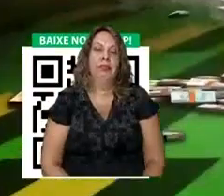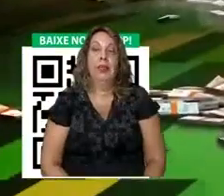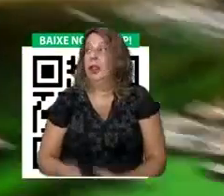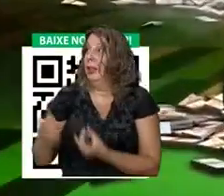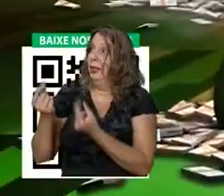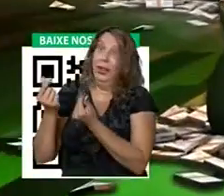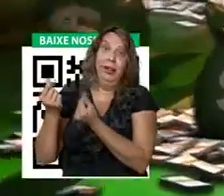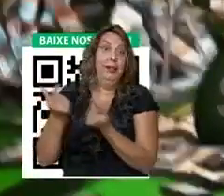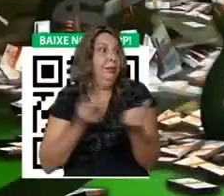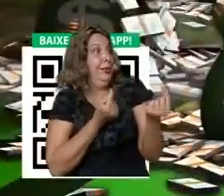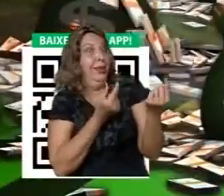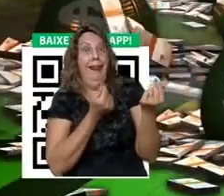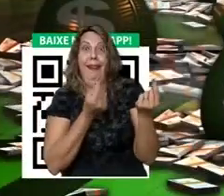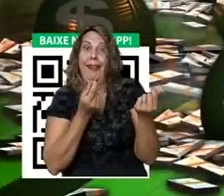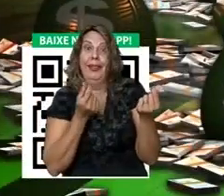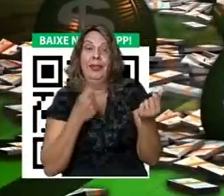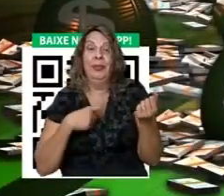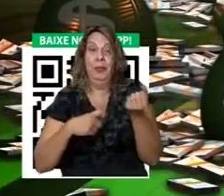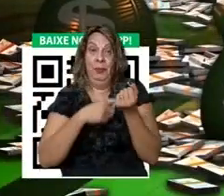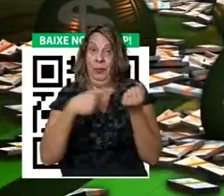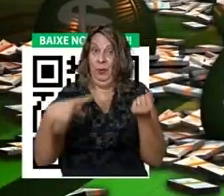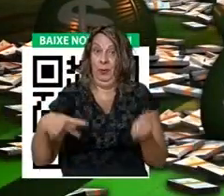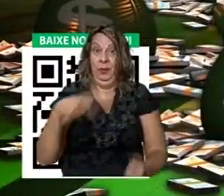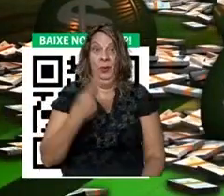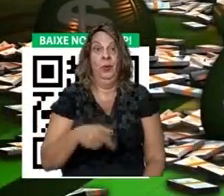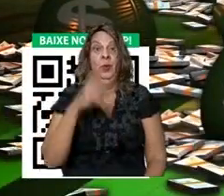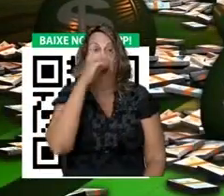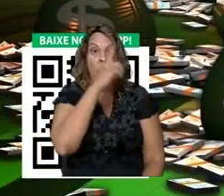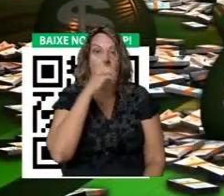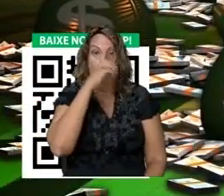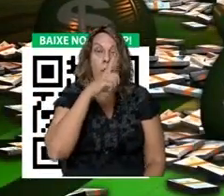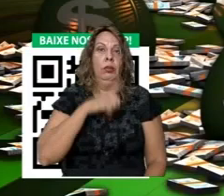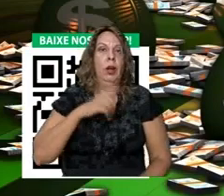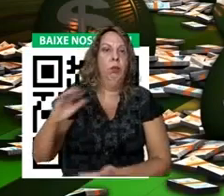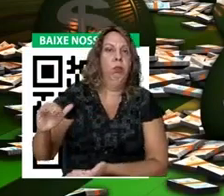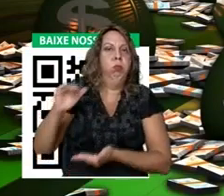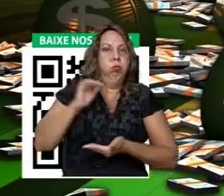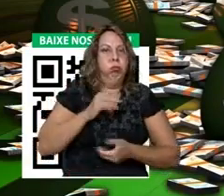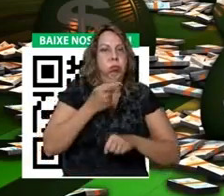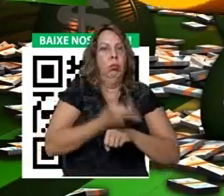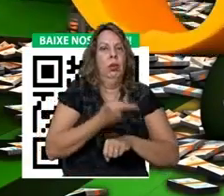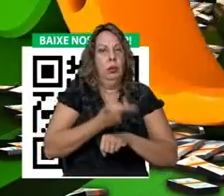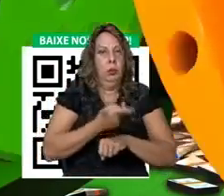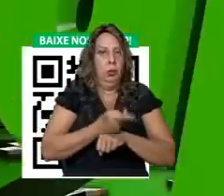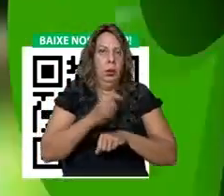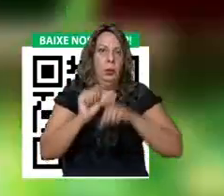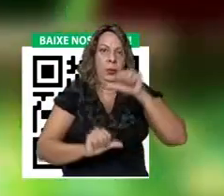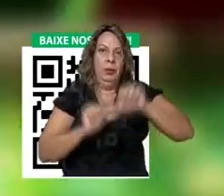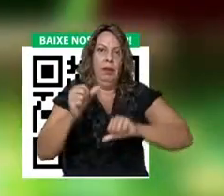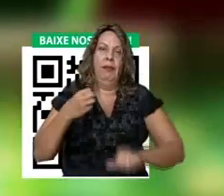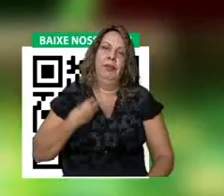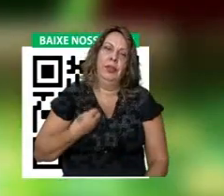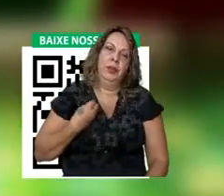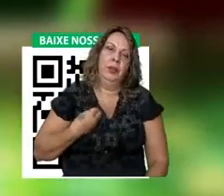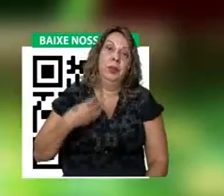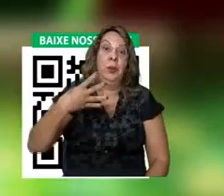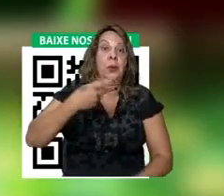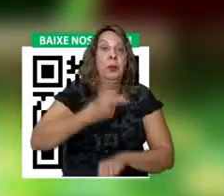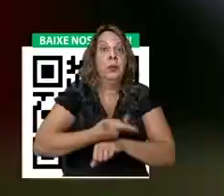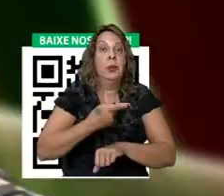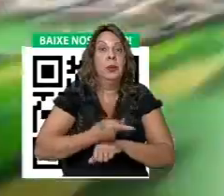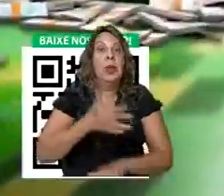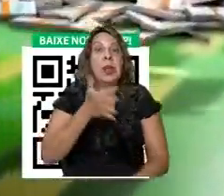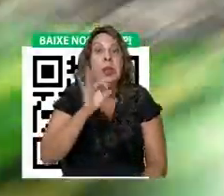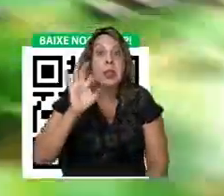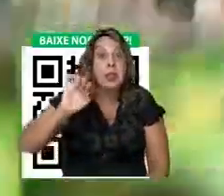dinheiro, dinheiro! No Caju Cap deste domingo tem um montão de prêmios em dinheiro pra você mudar de vida. Só no quarto prêmio